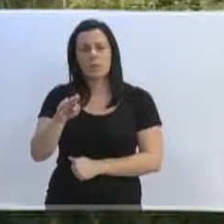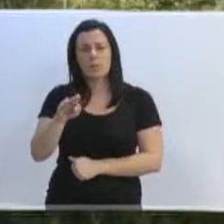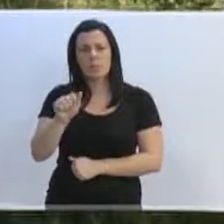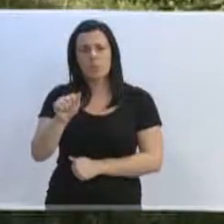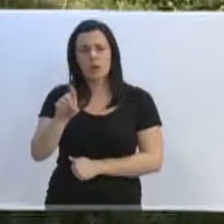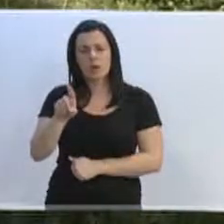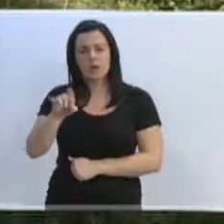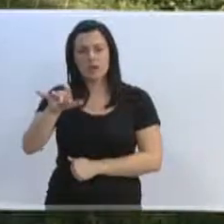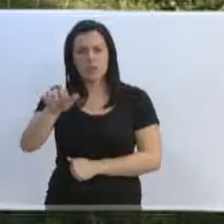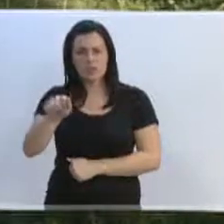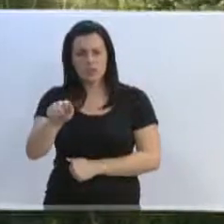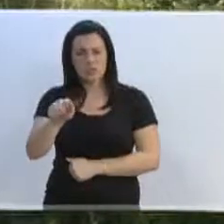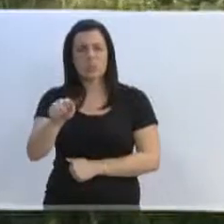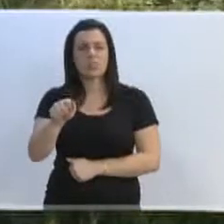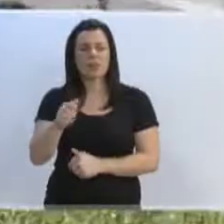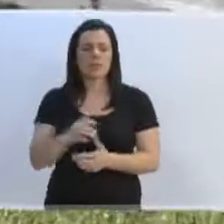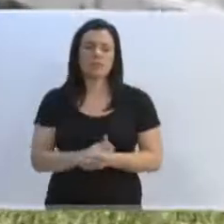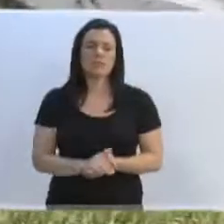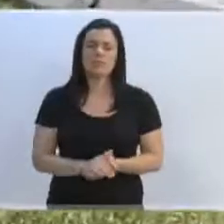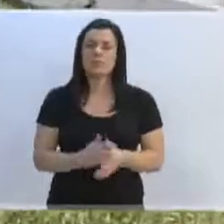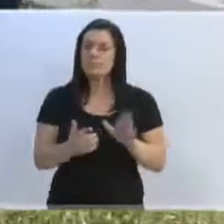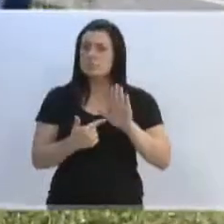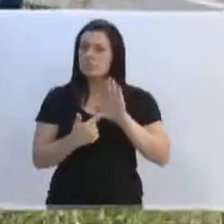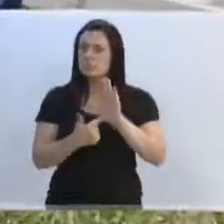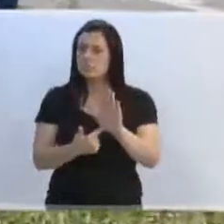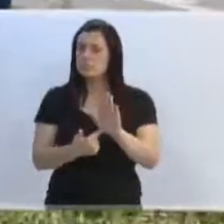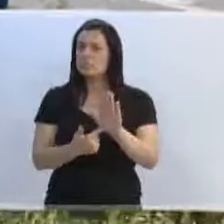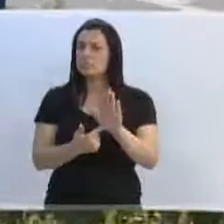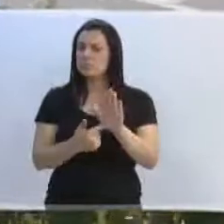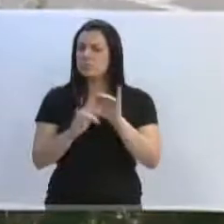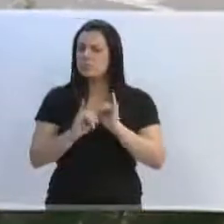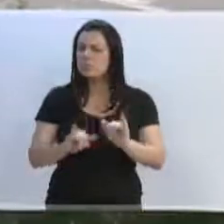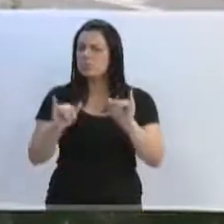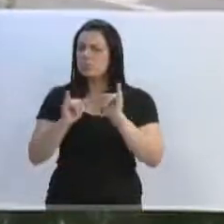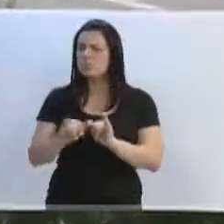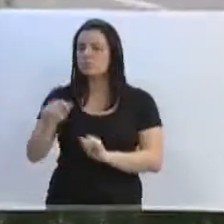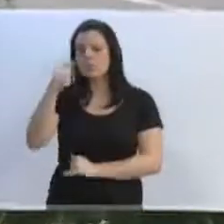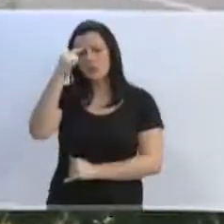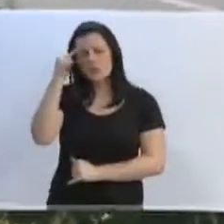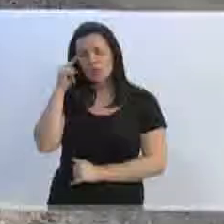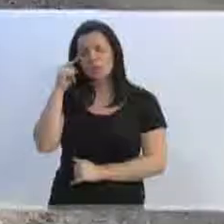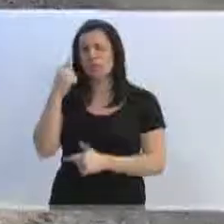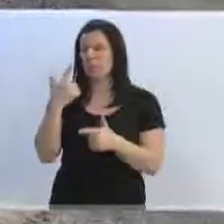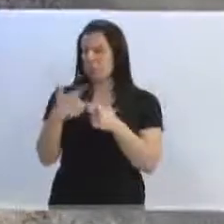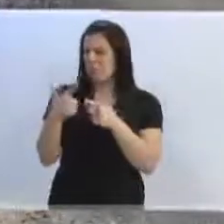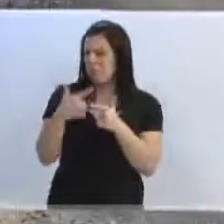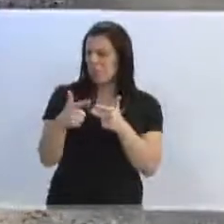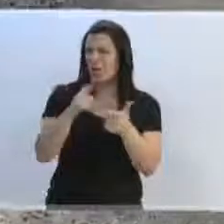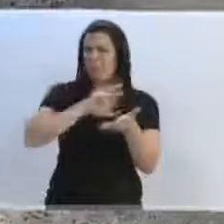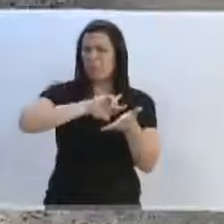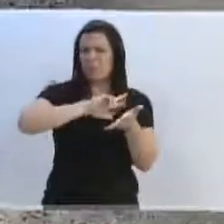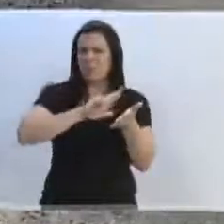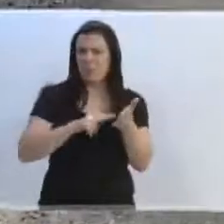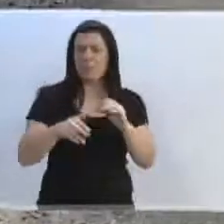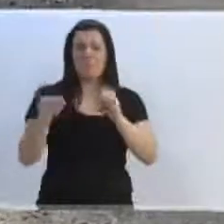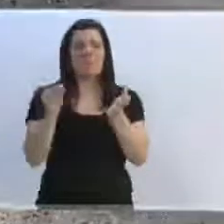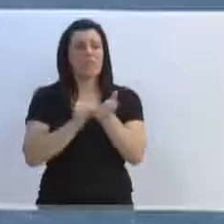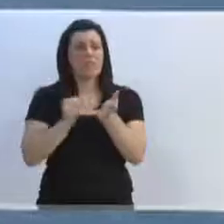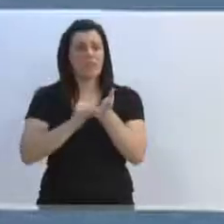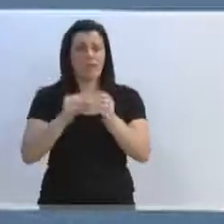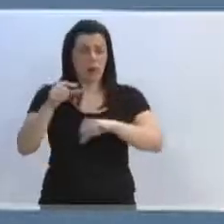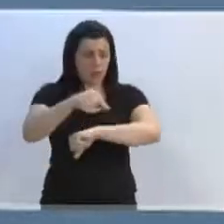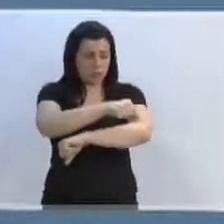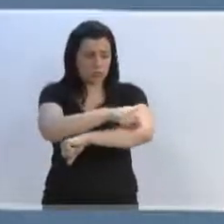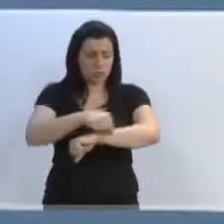no bairro Fortaleza, revelaram ao vereador Ito uma série de problemas, como a falta de calçadas, faixa